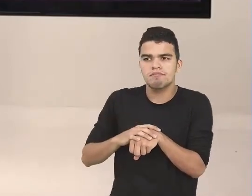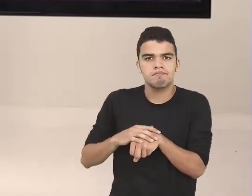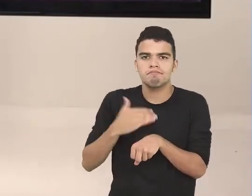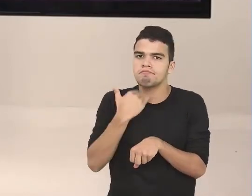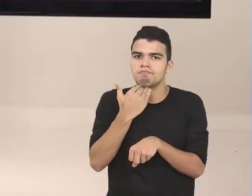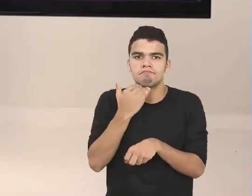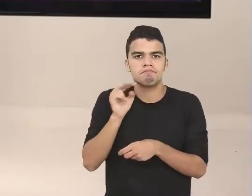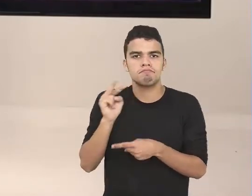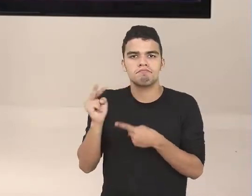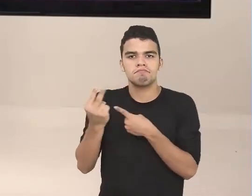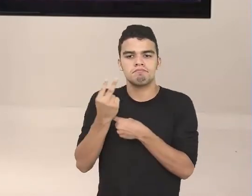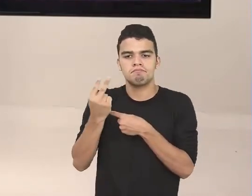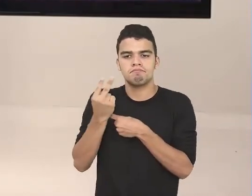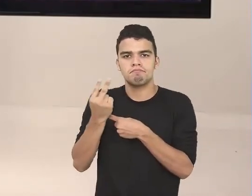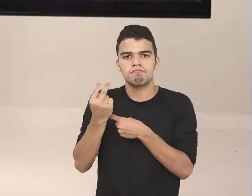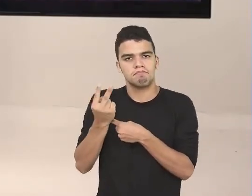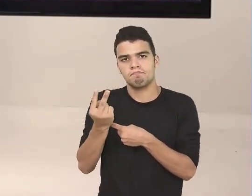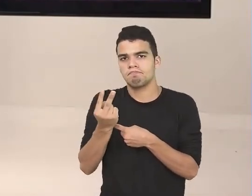proteger.